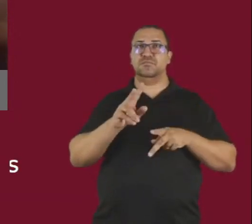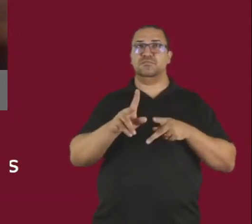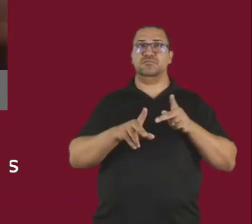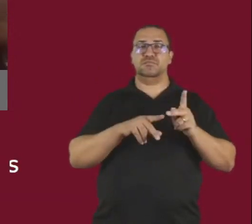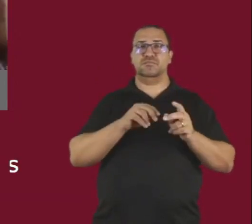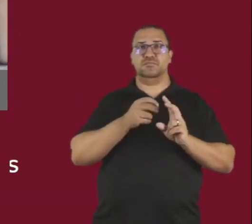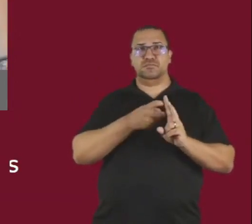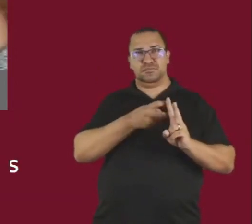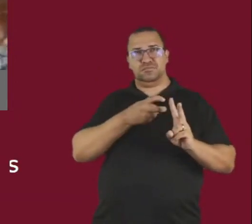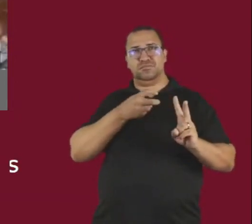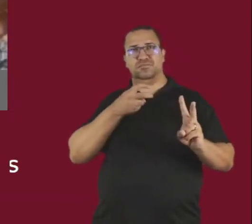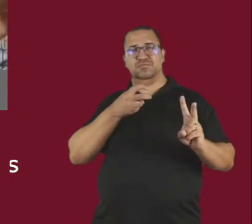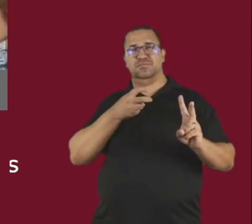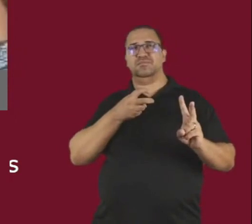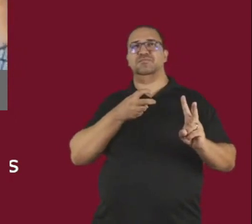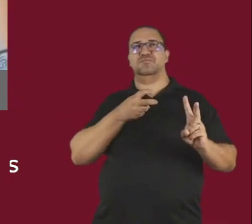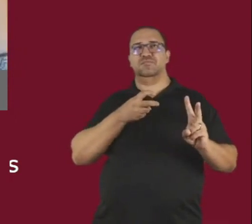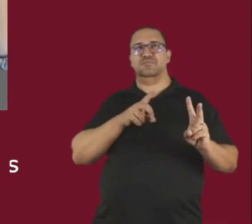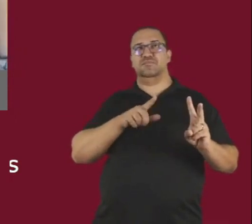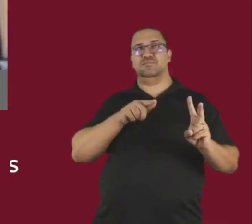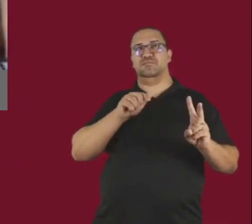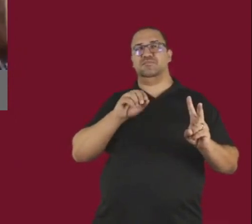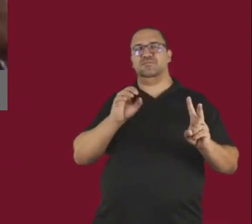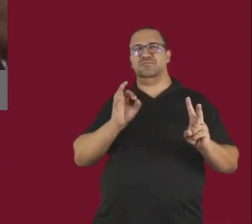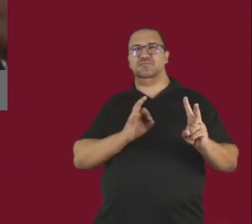em partes das Américas, né?